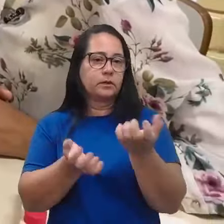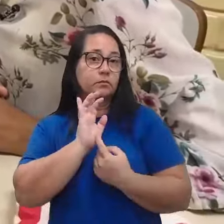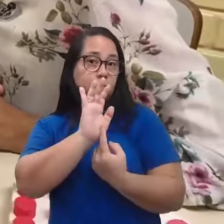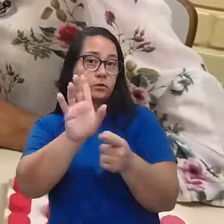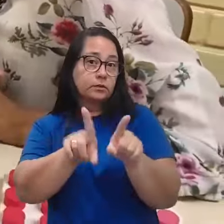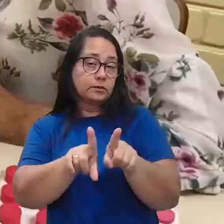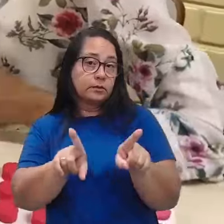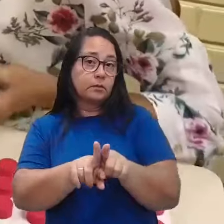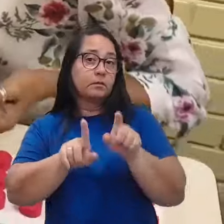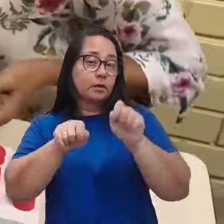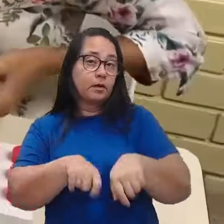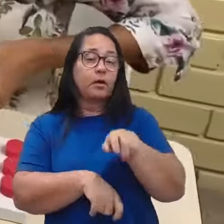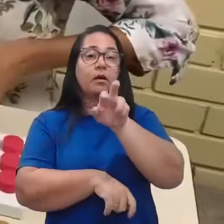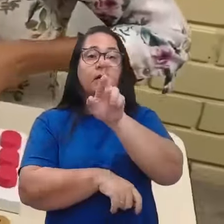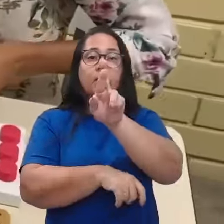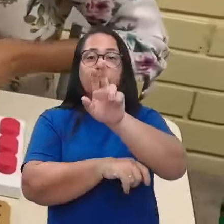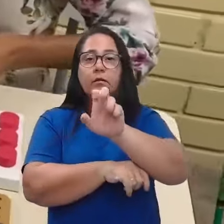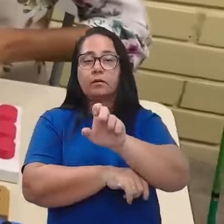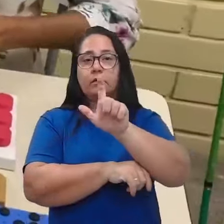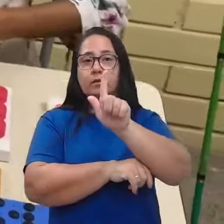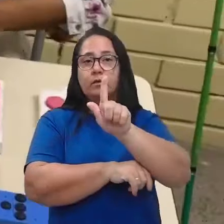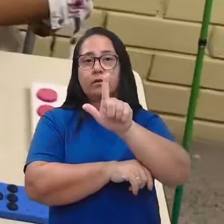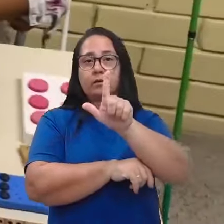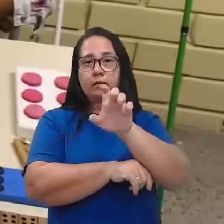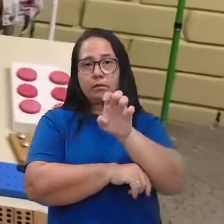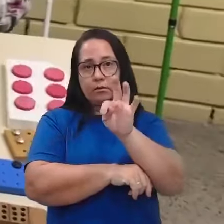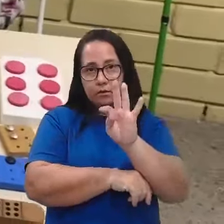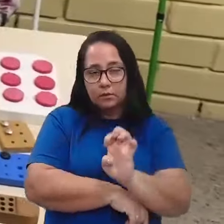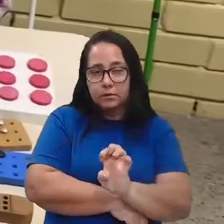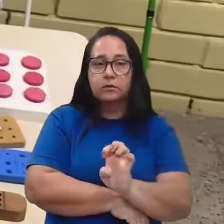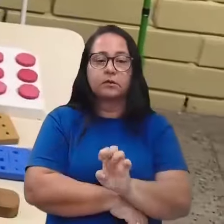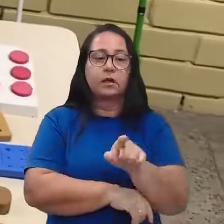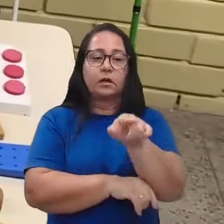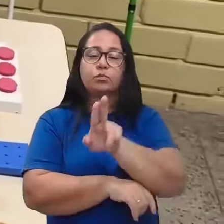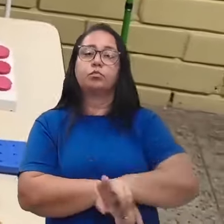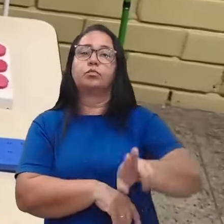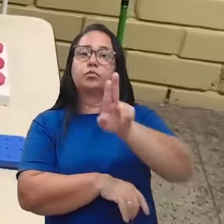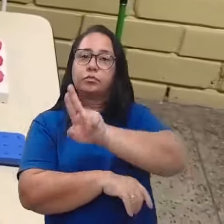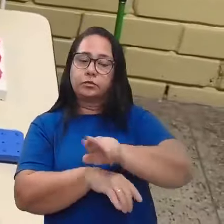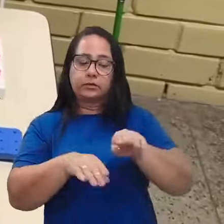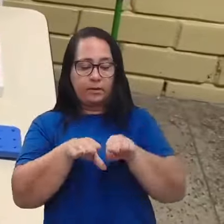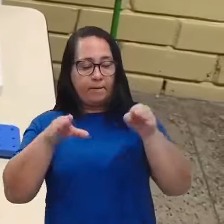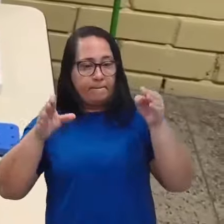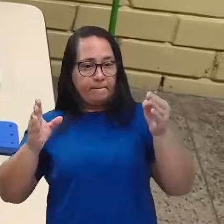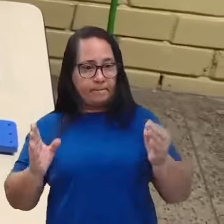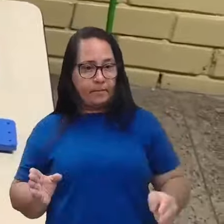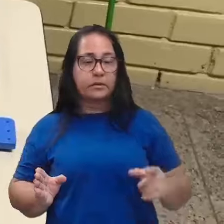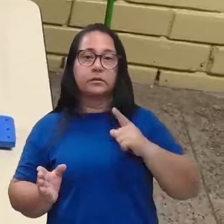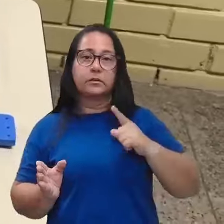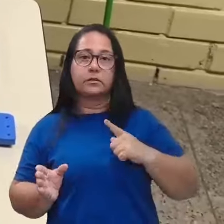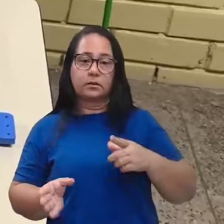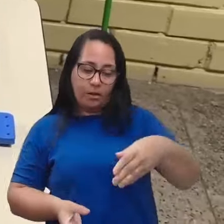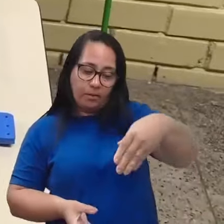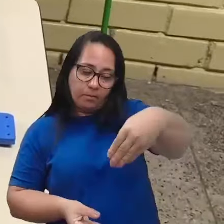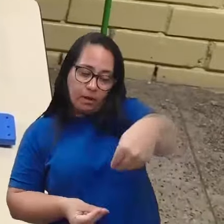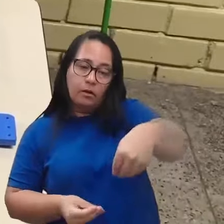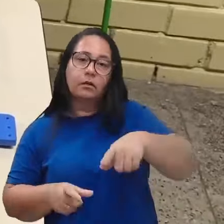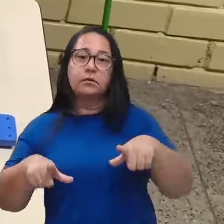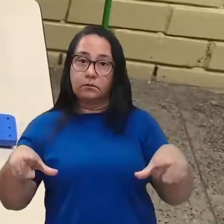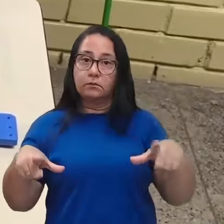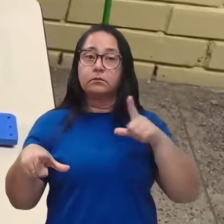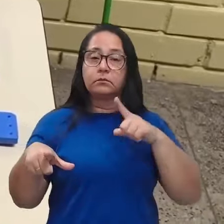também a reglete, isso? Essa a reglete. A reglete, essa daqui é uma reglete de mesa, porque ela tem essa prancheta. A reglete, na